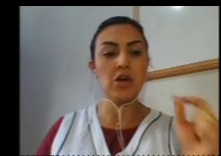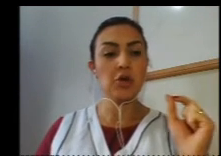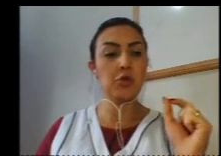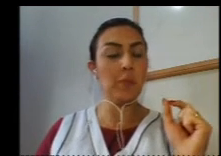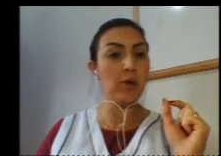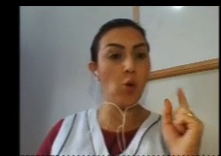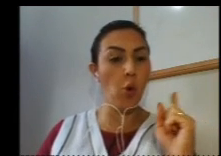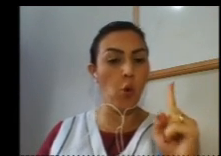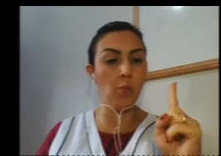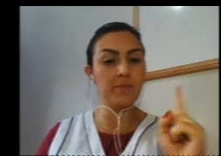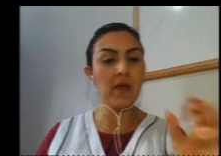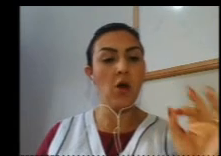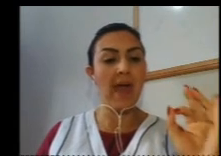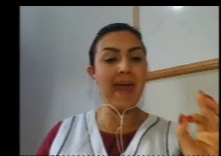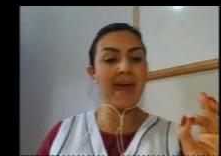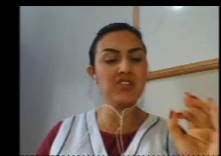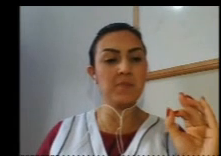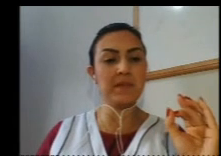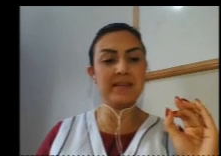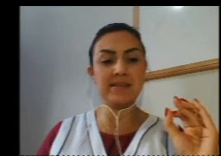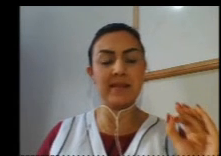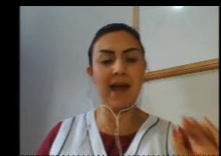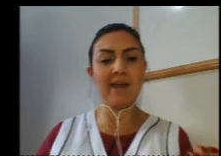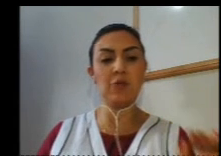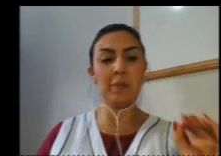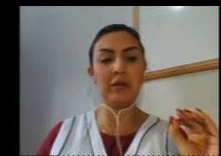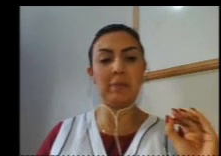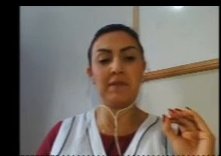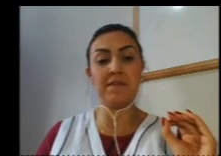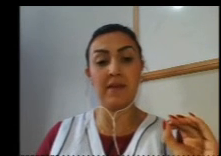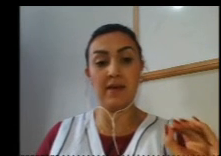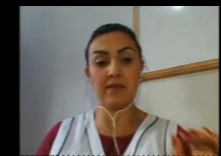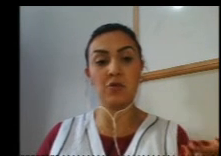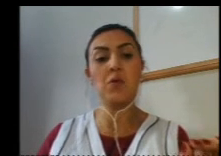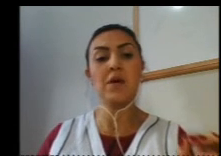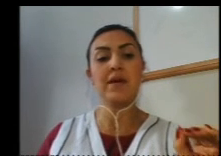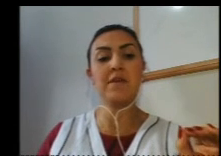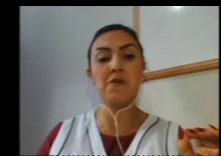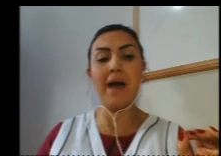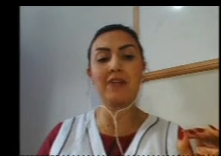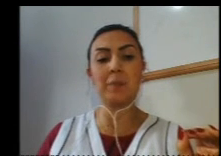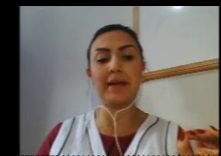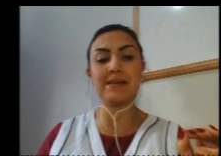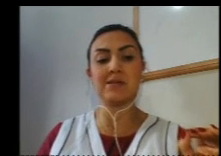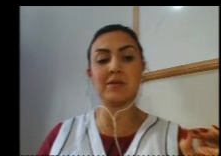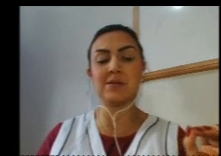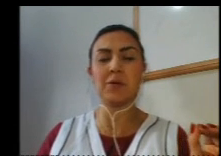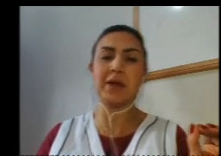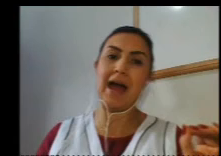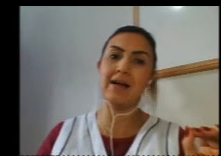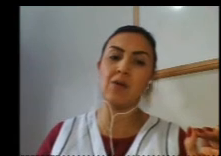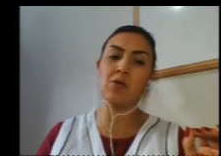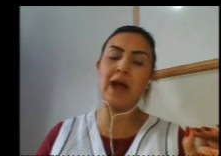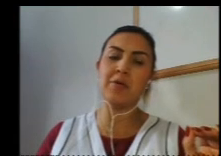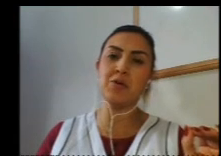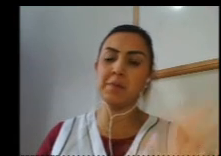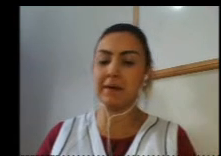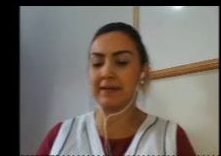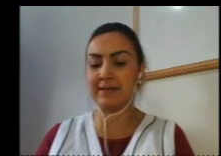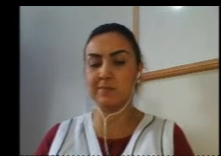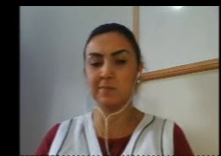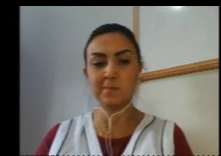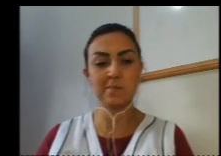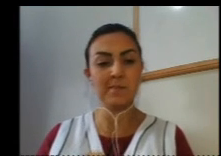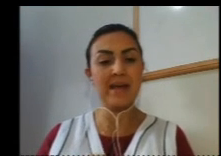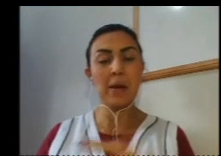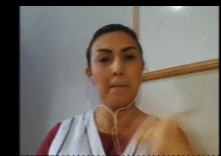encontrarem? Número 1. É administrado pelo prefeito e formado pelas zonas rural e